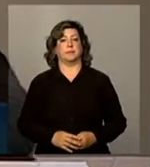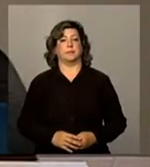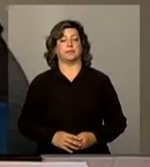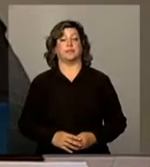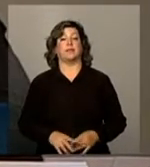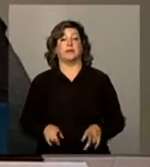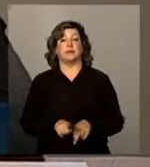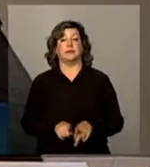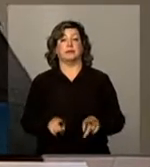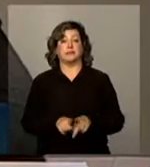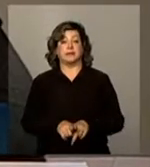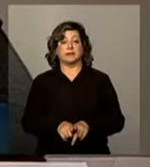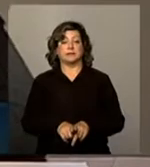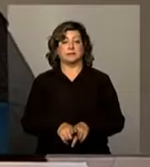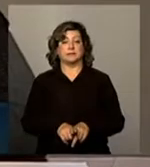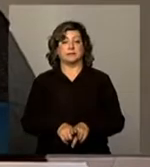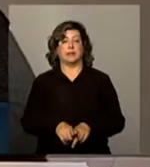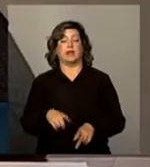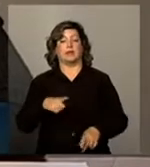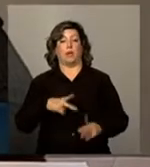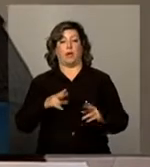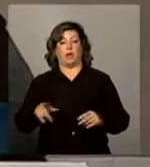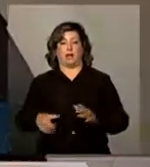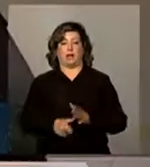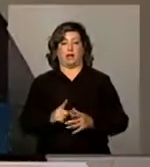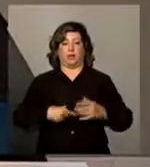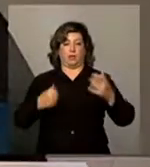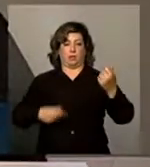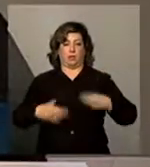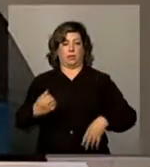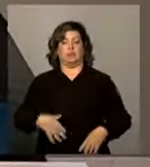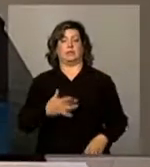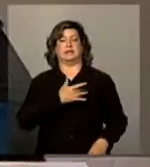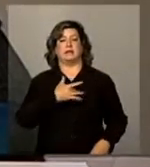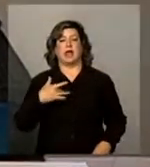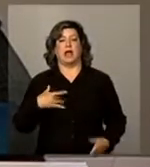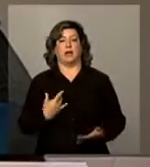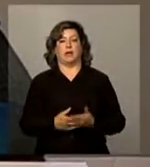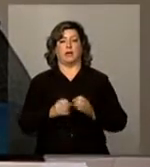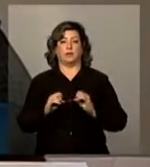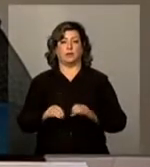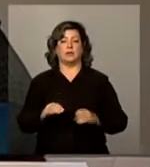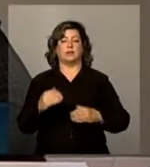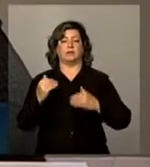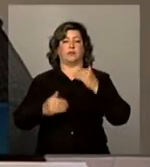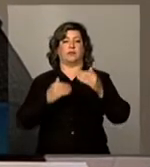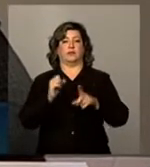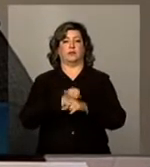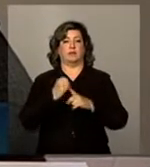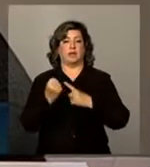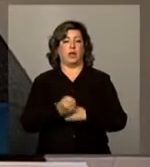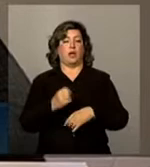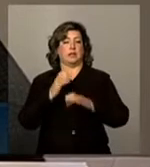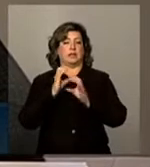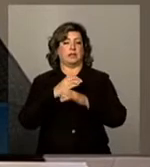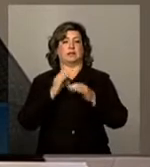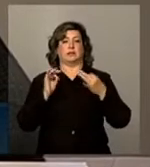Além disso, como ali está organizado, saúde, educação, desenvolvimento social, ciência e tecnologia,